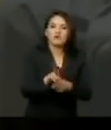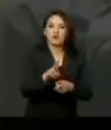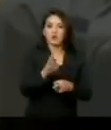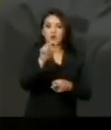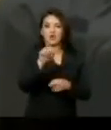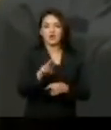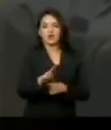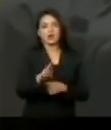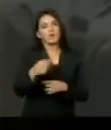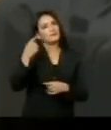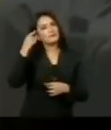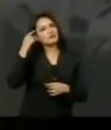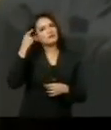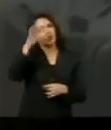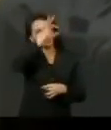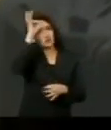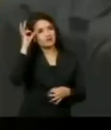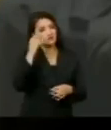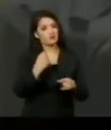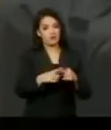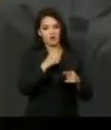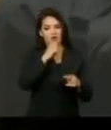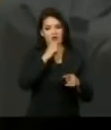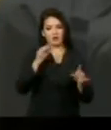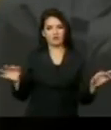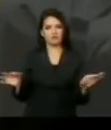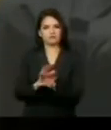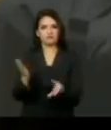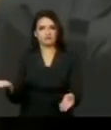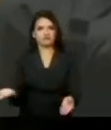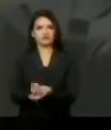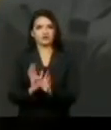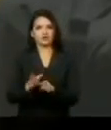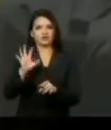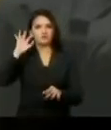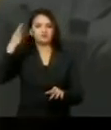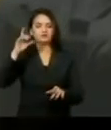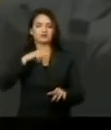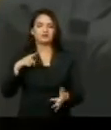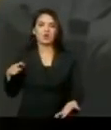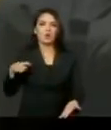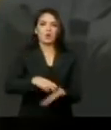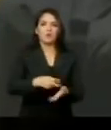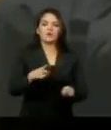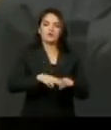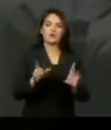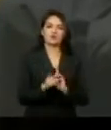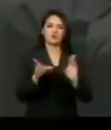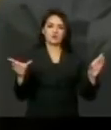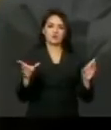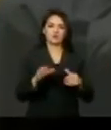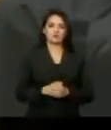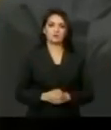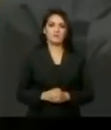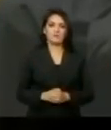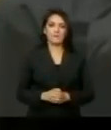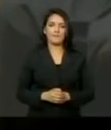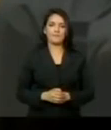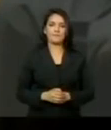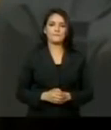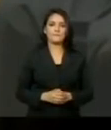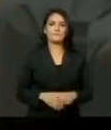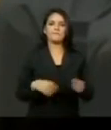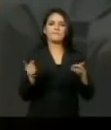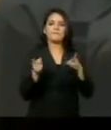não vem definitivamente um novo código de processo penal que seja acusatório e democrático o argumento é o seguinte que foi